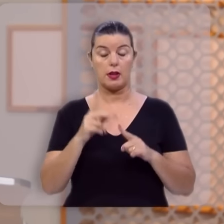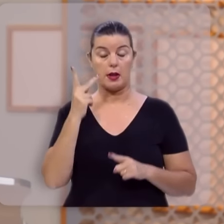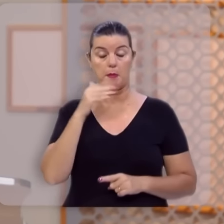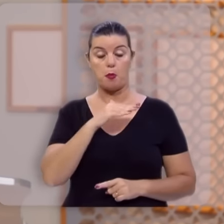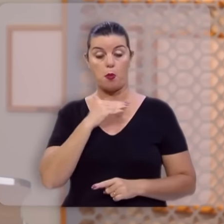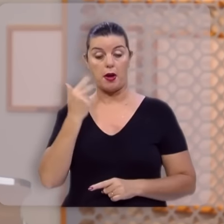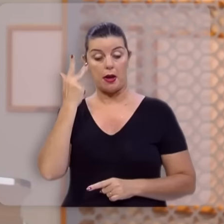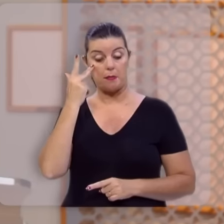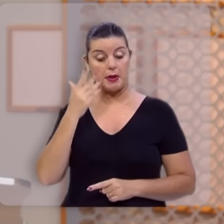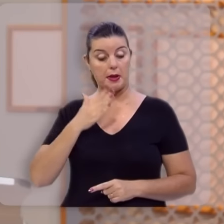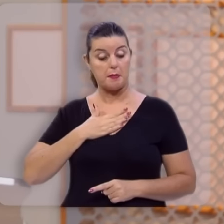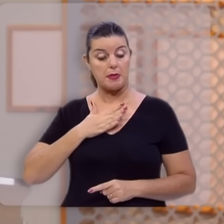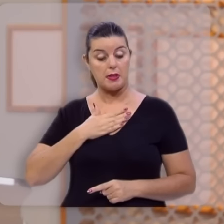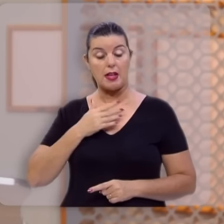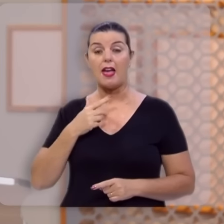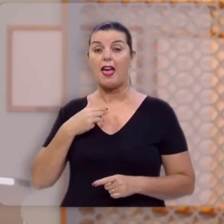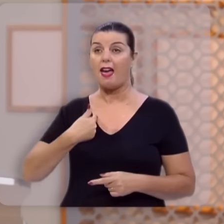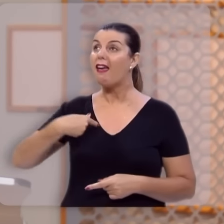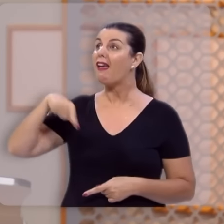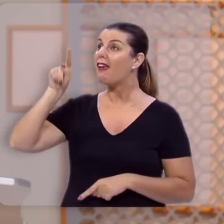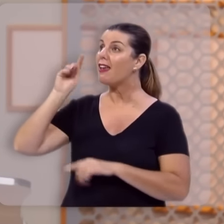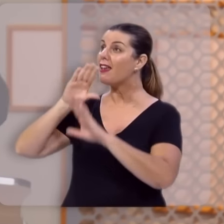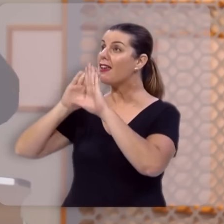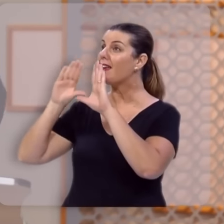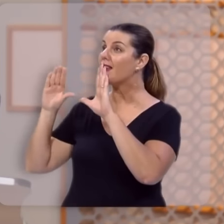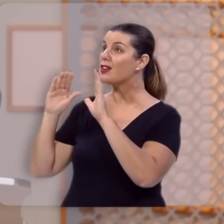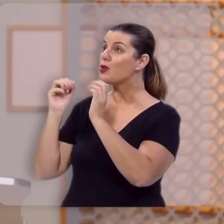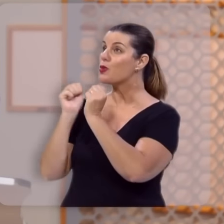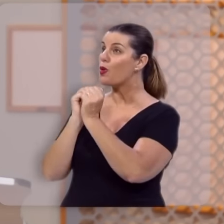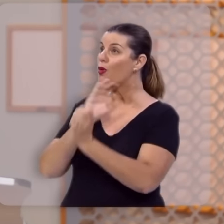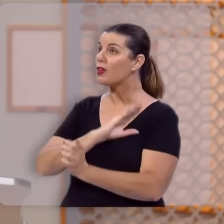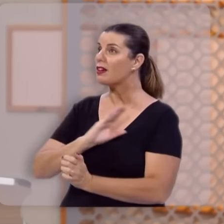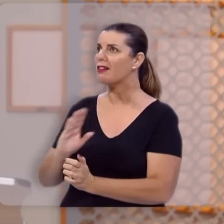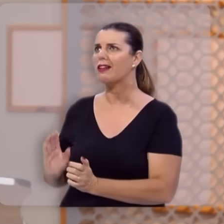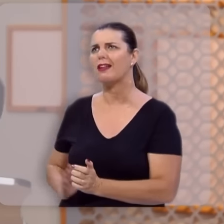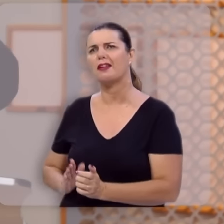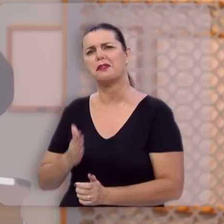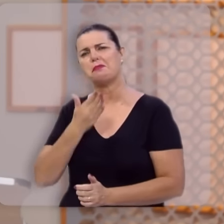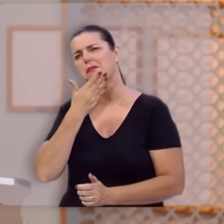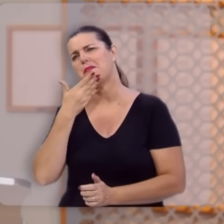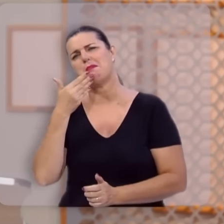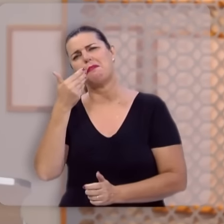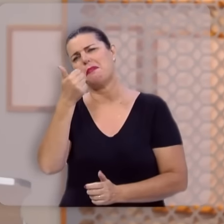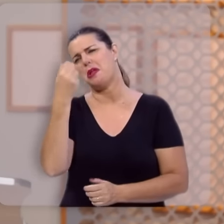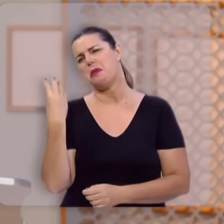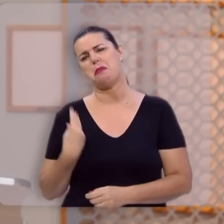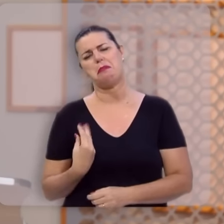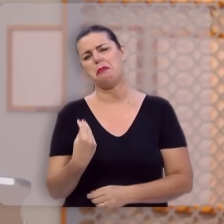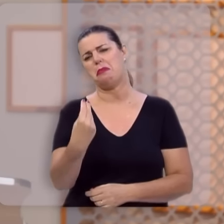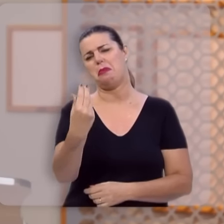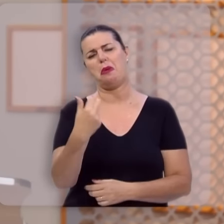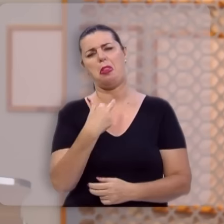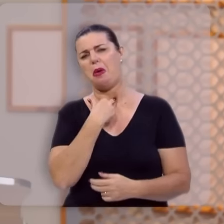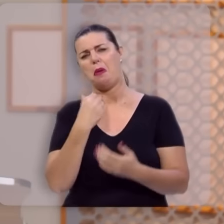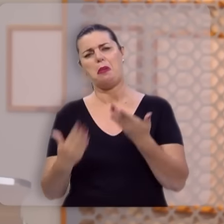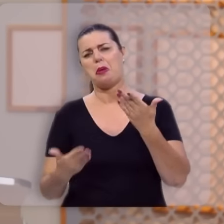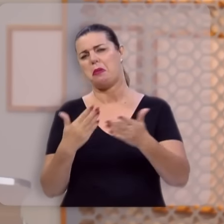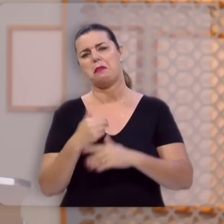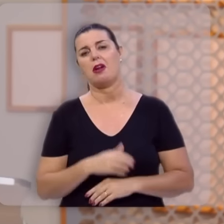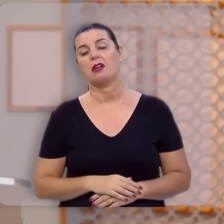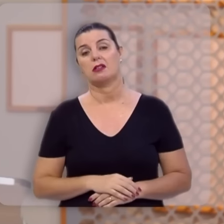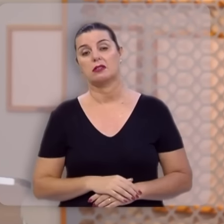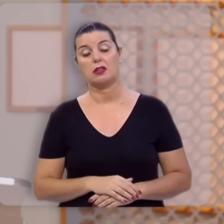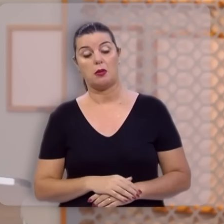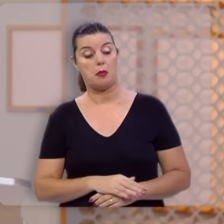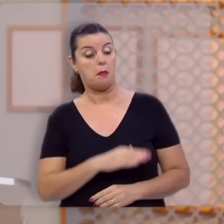para mim é partir para estar com Cristo, o que é incomparavelmente melhor. A morte